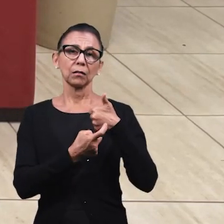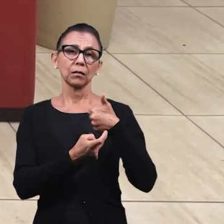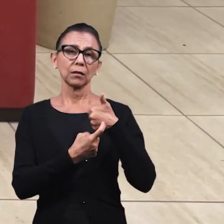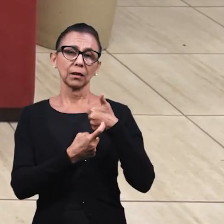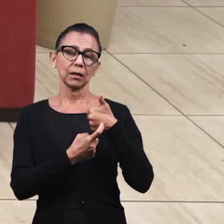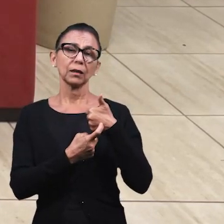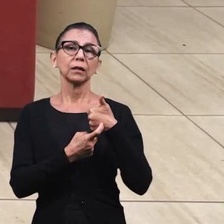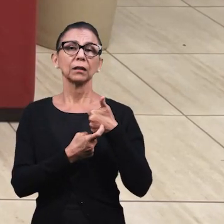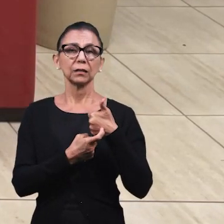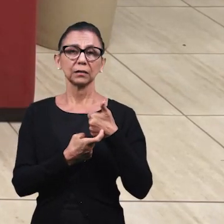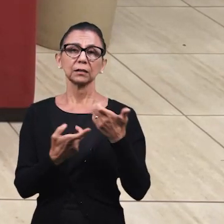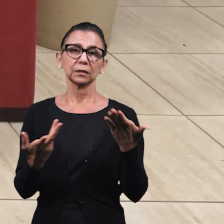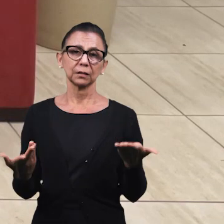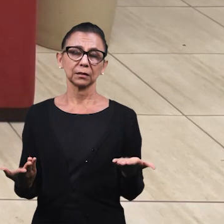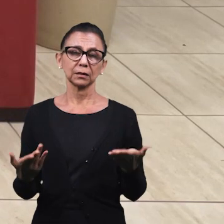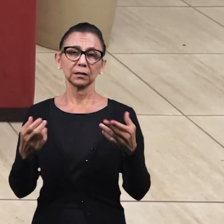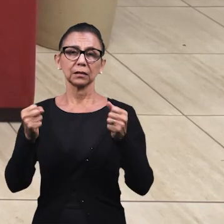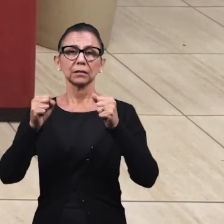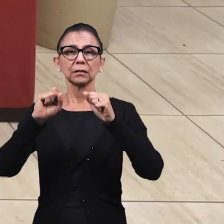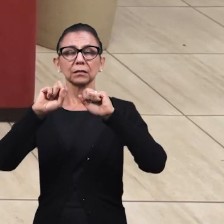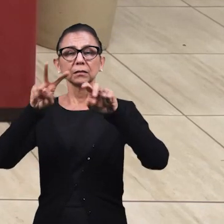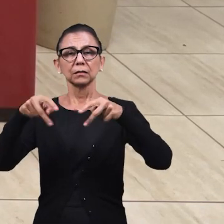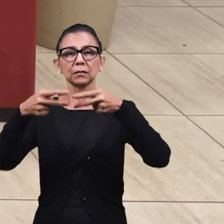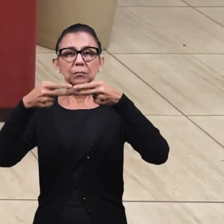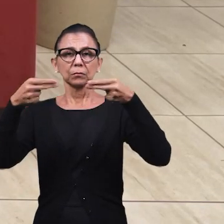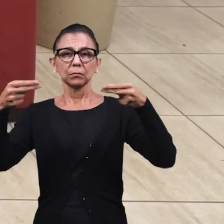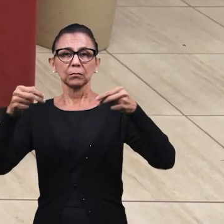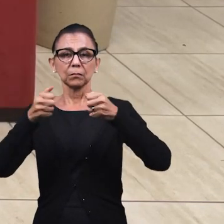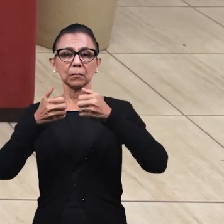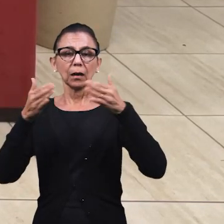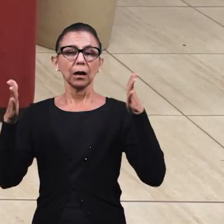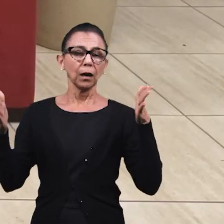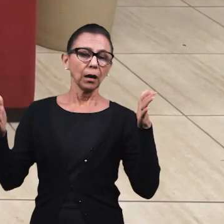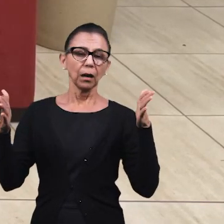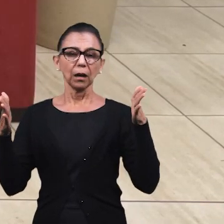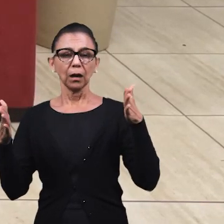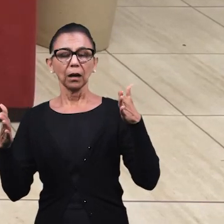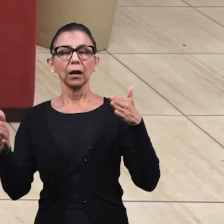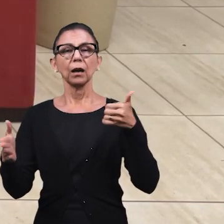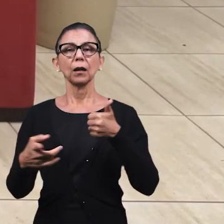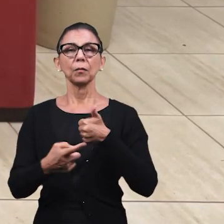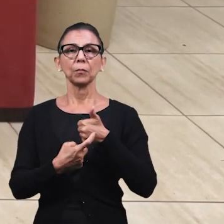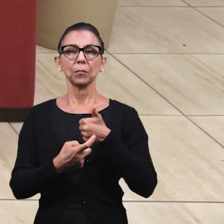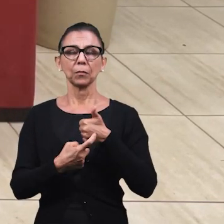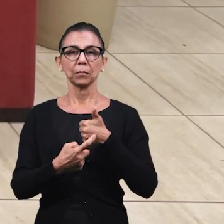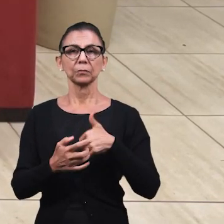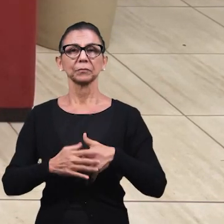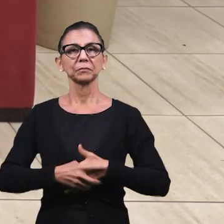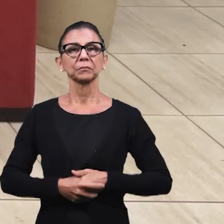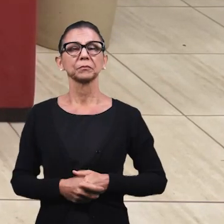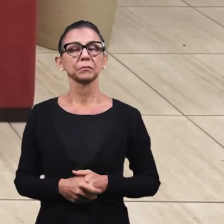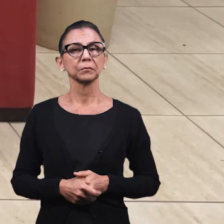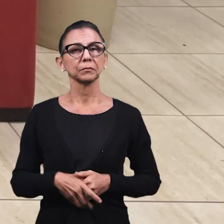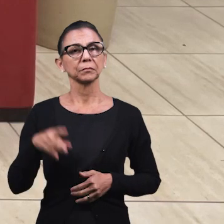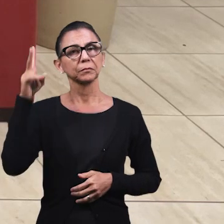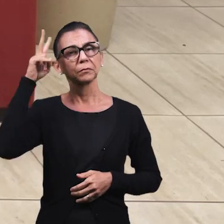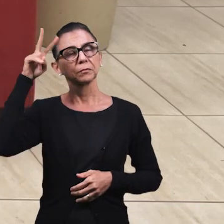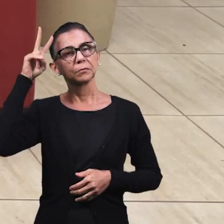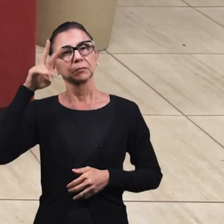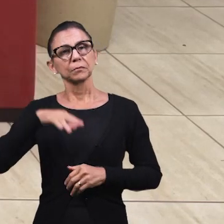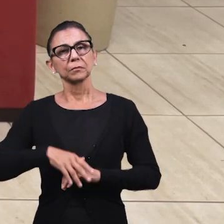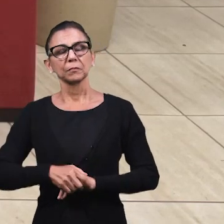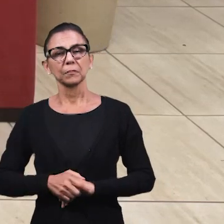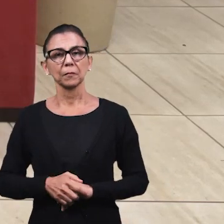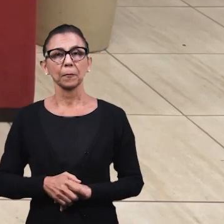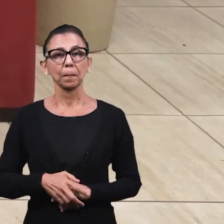aqui na telinha quando você abre o link do programa. Isso é importante para nós, para termos uma noção da divulgação e da participação.